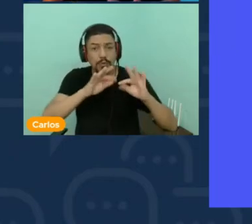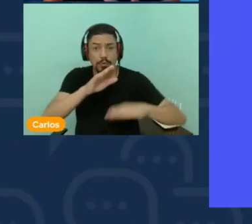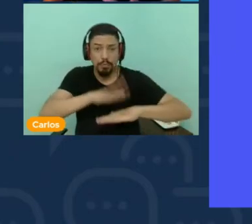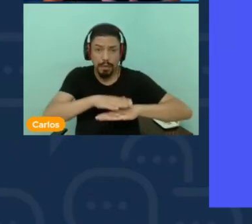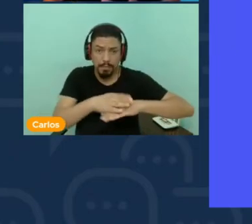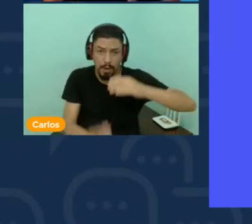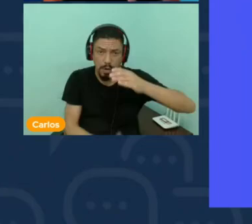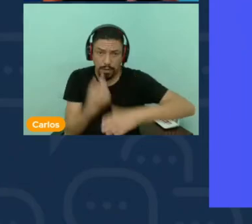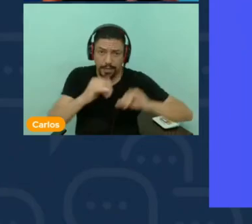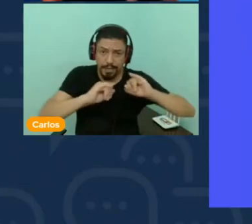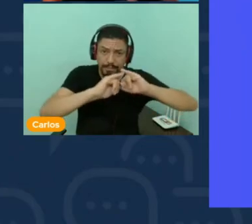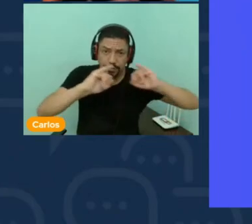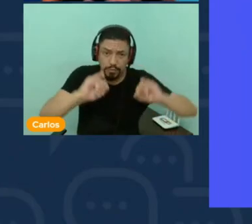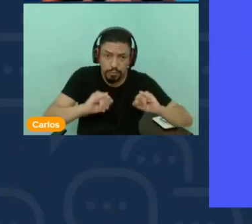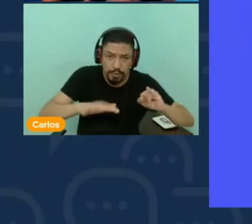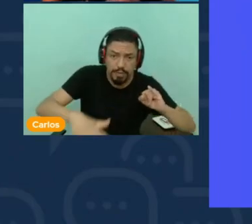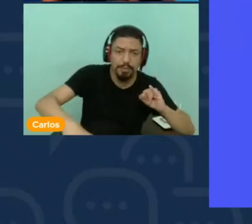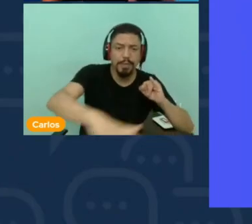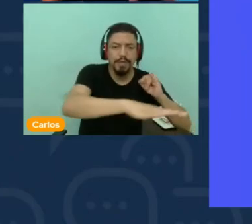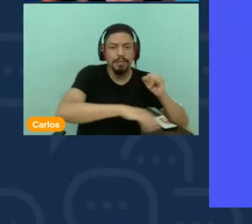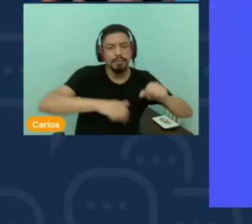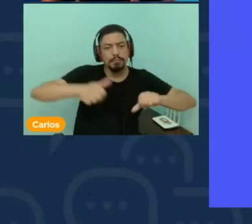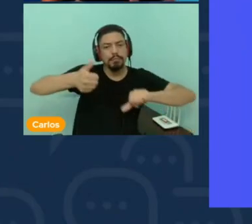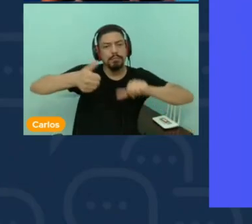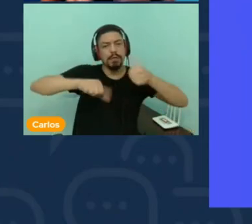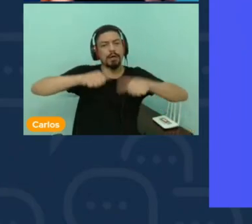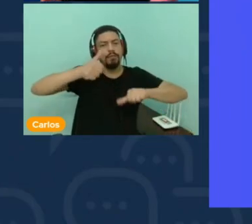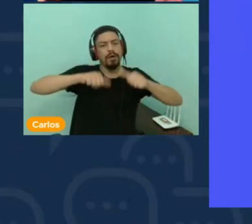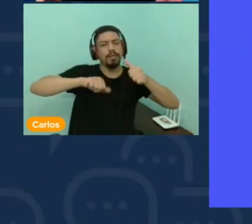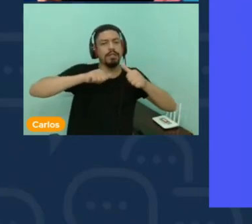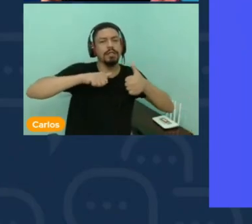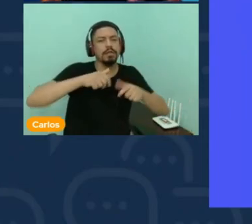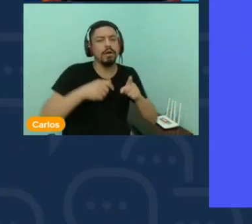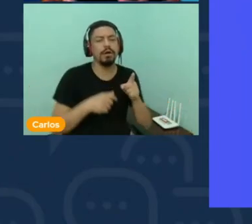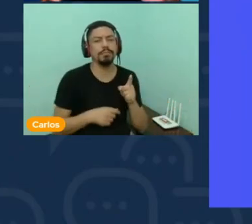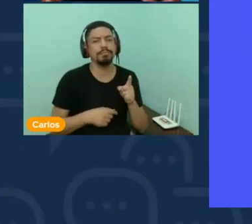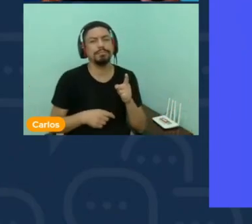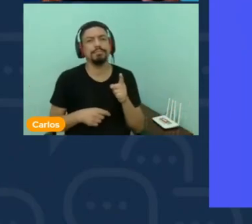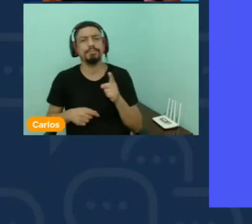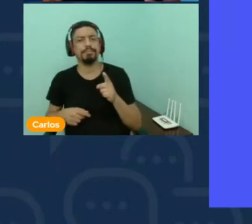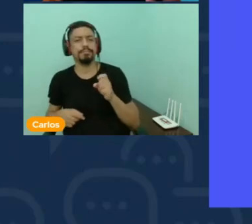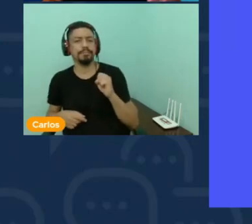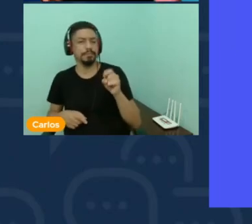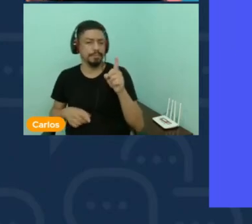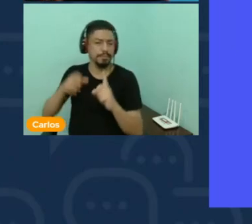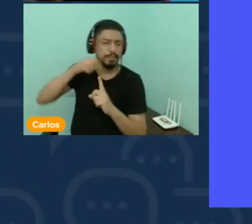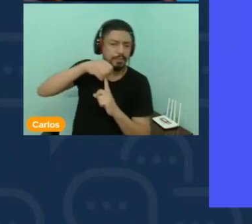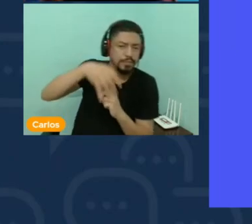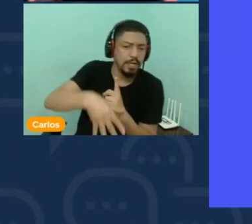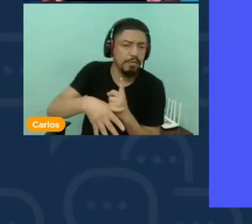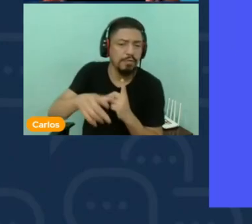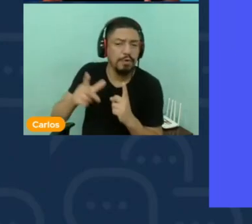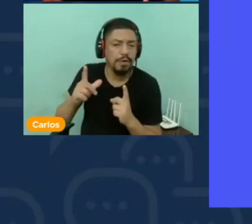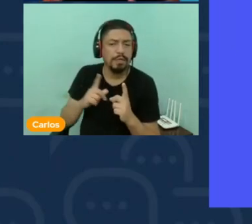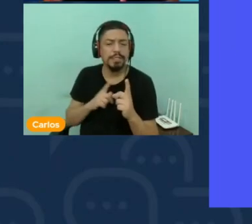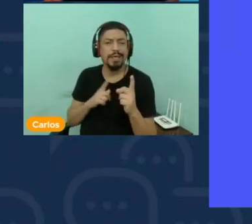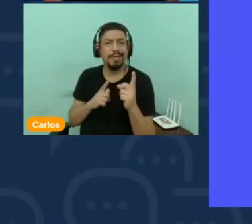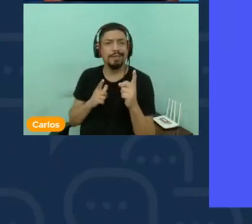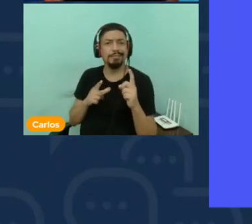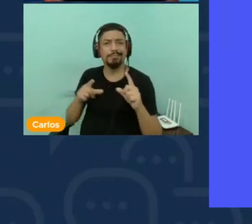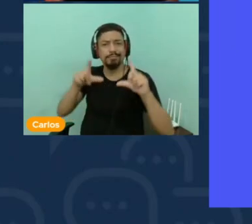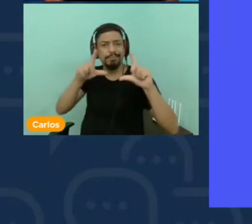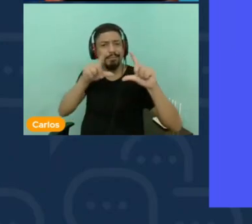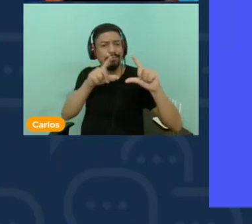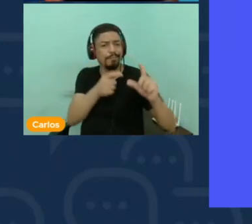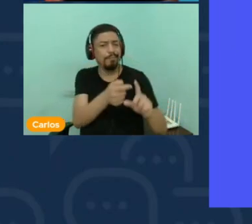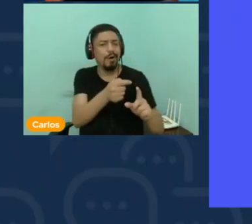no seu ambiente, e ele vai avaliar se, por exemplo, aquele servidor ele está com uma baixa